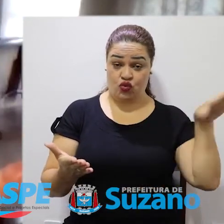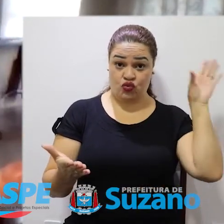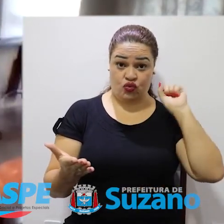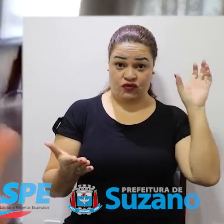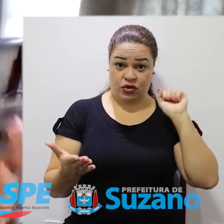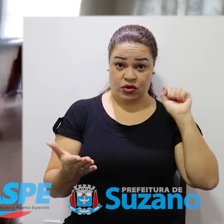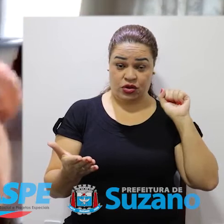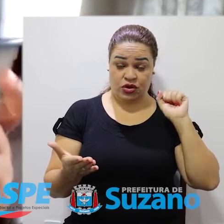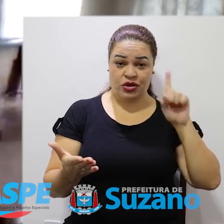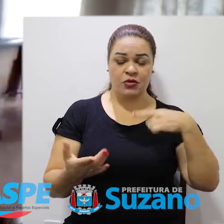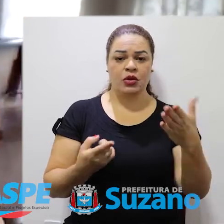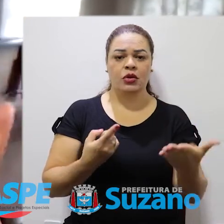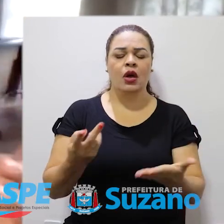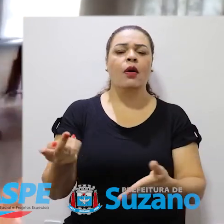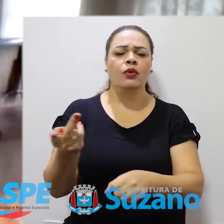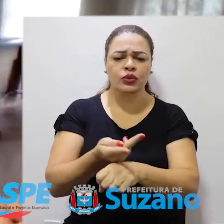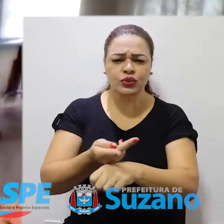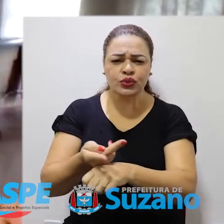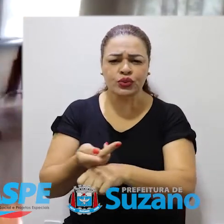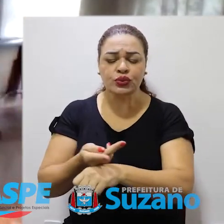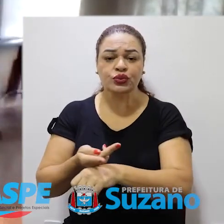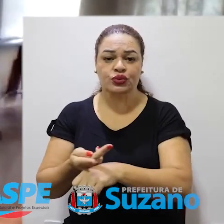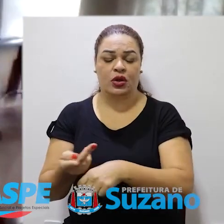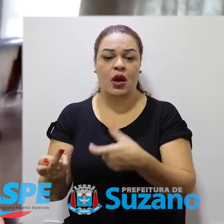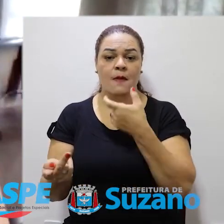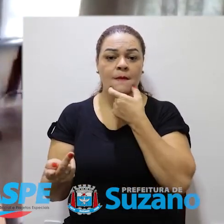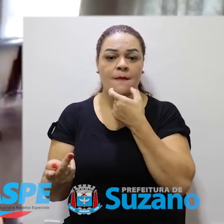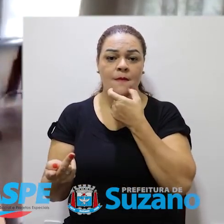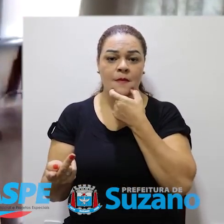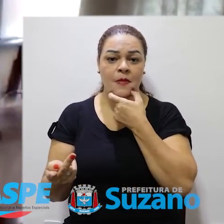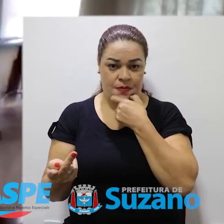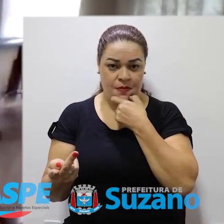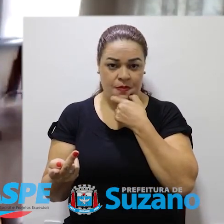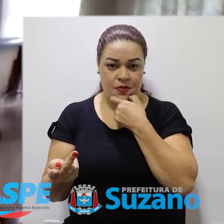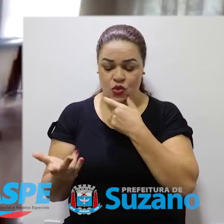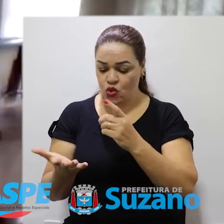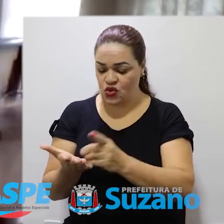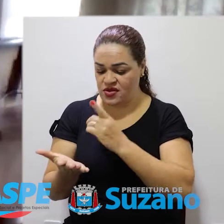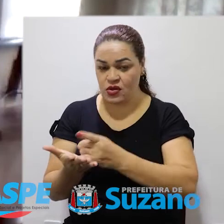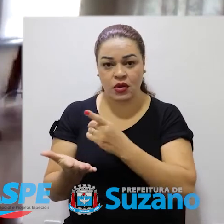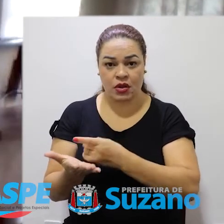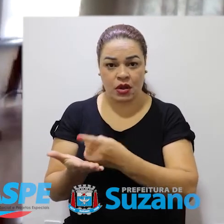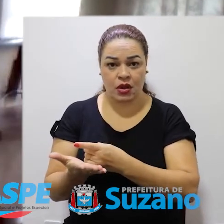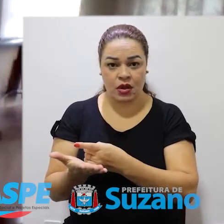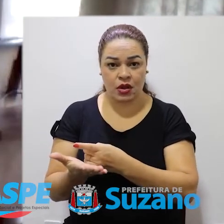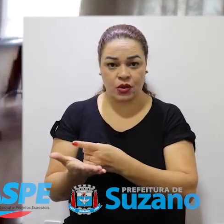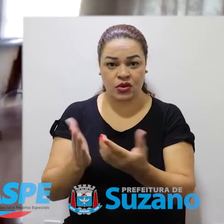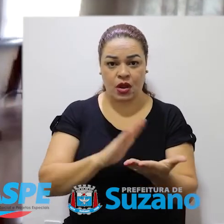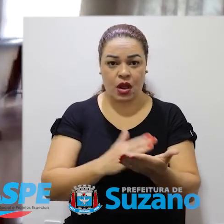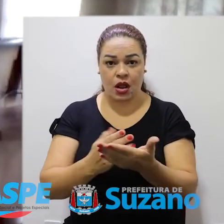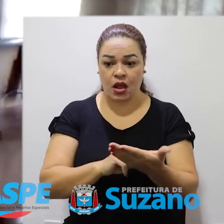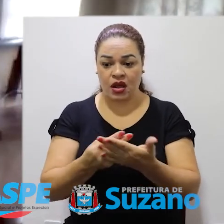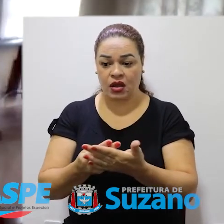dicionário e procura as palavras correspondentes do inglês e entrega a redação em inglês para o professor. Sua